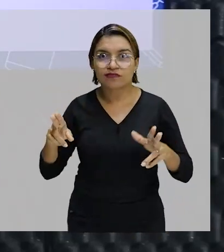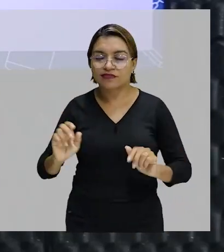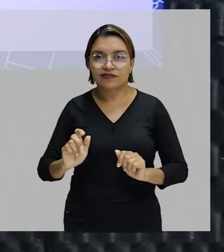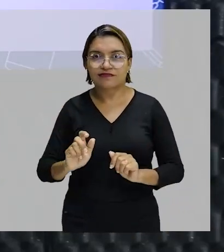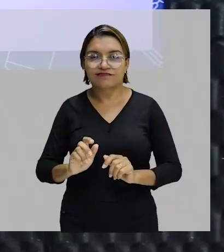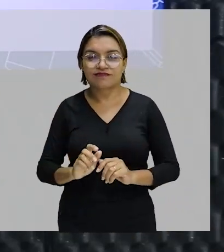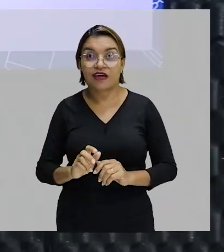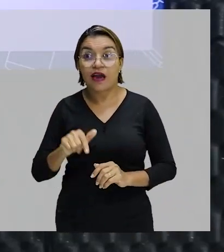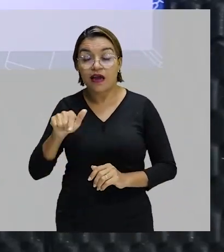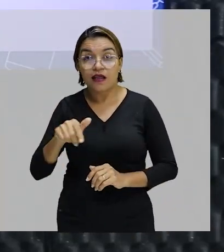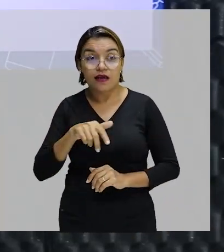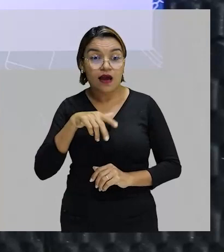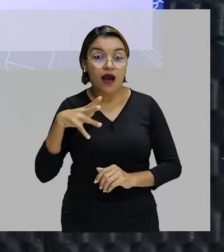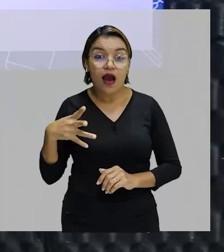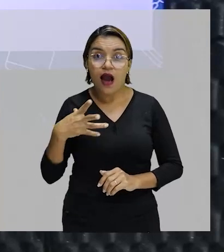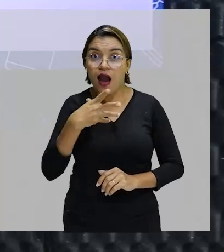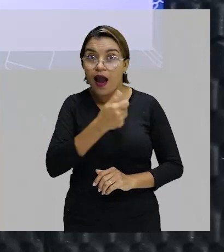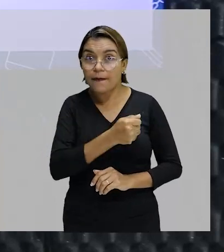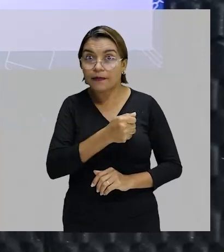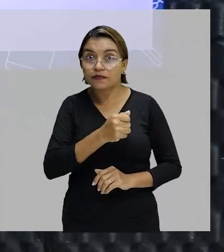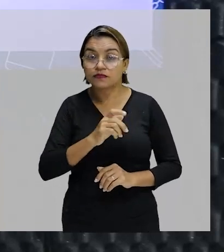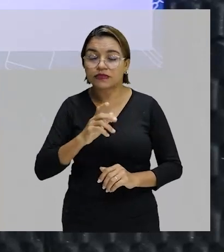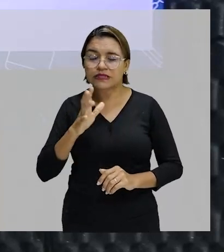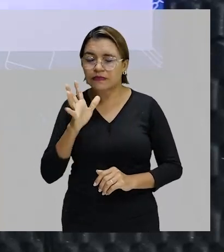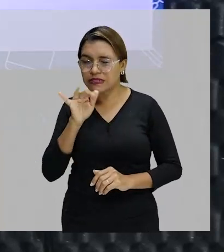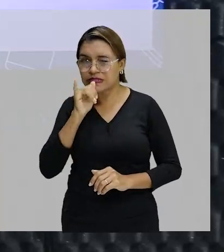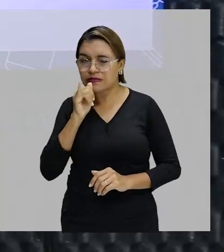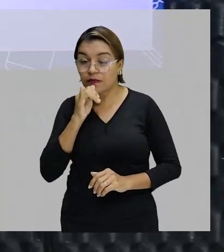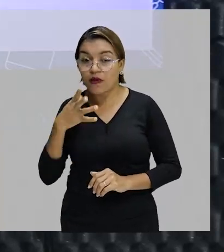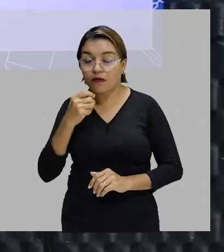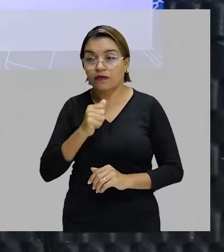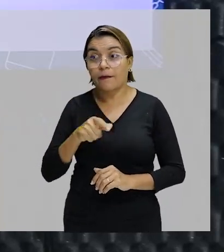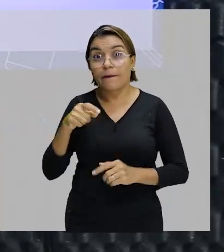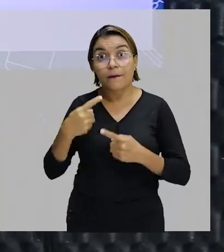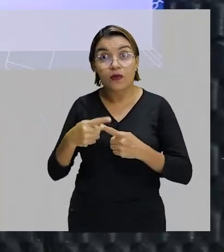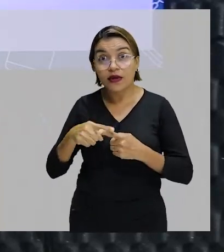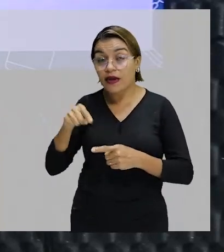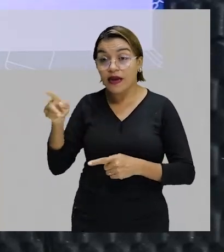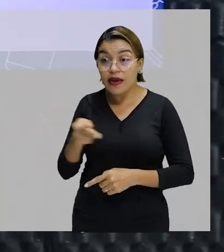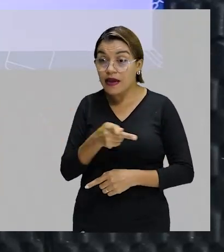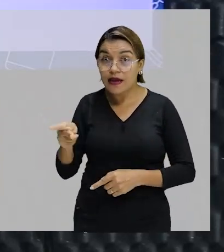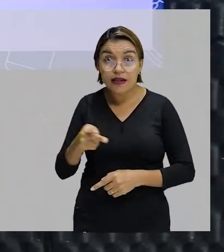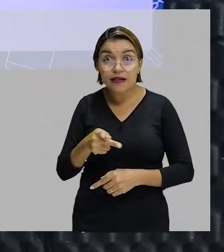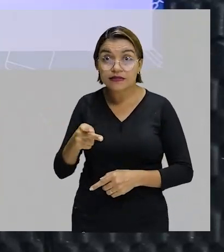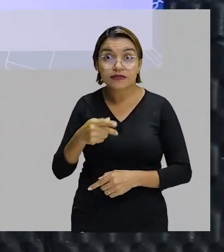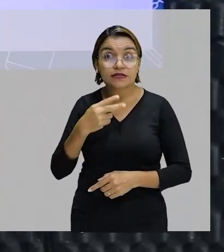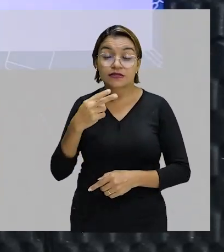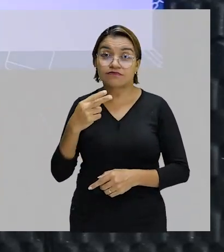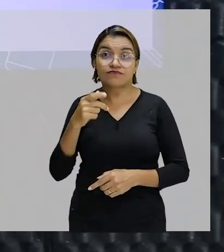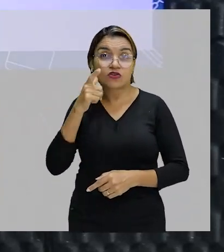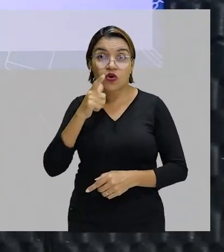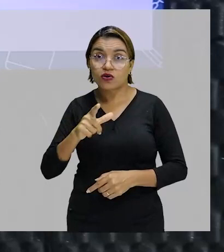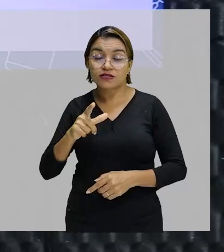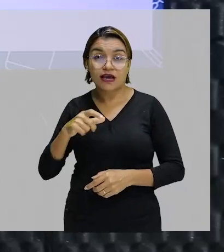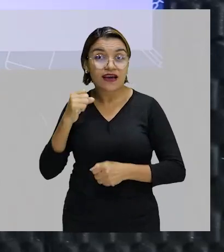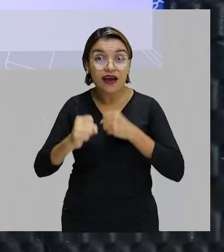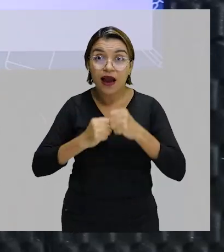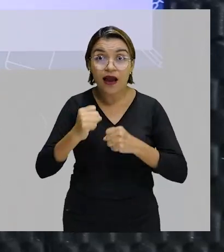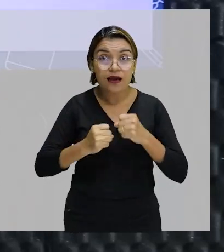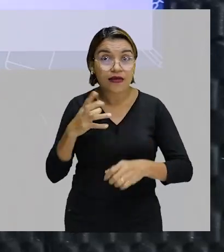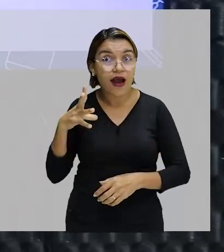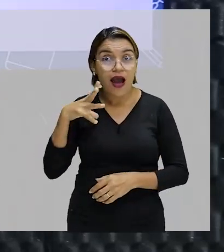rápido cada um deles andam. É de igualdade porque os dois não conseguem andar tão rápido,